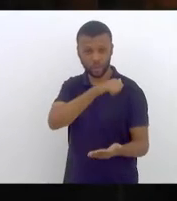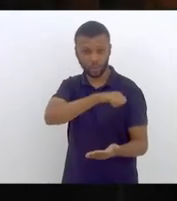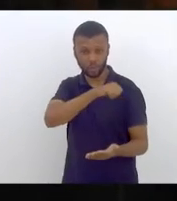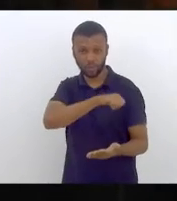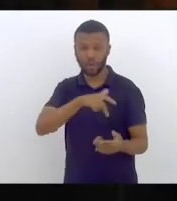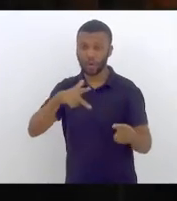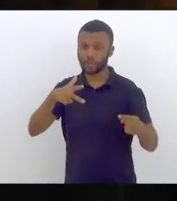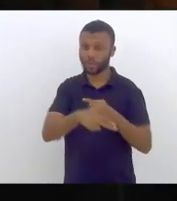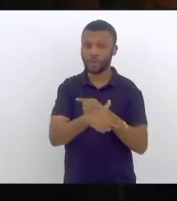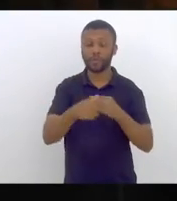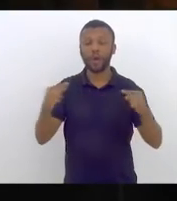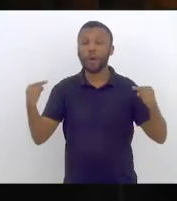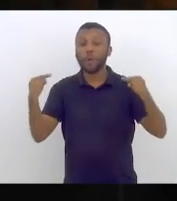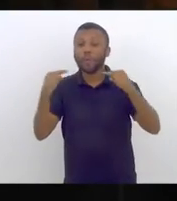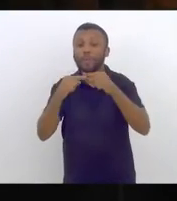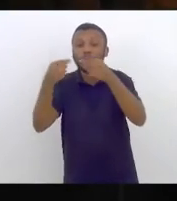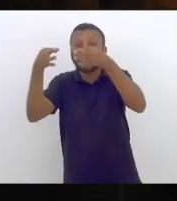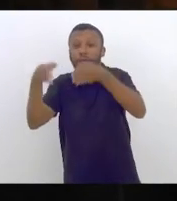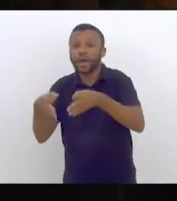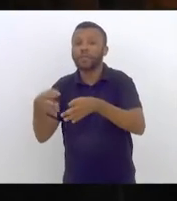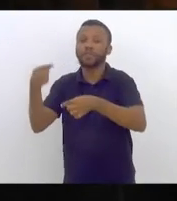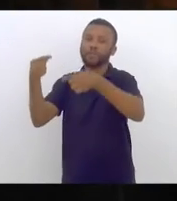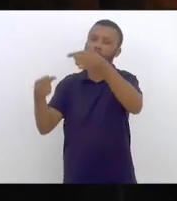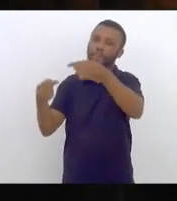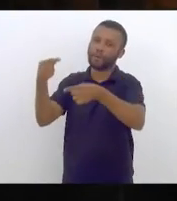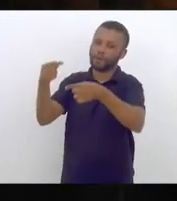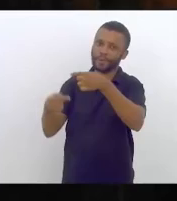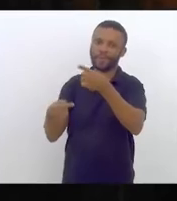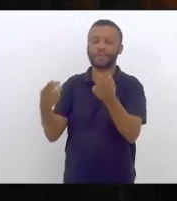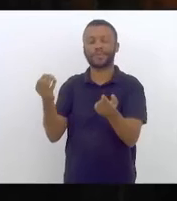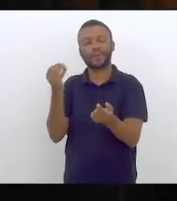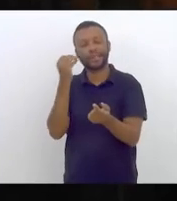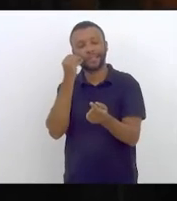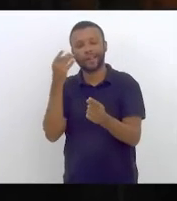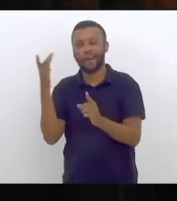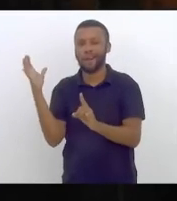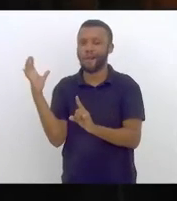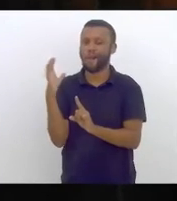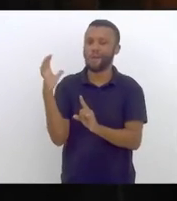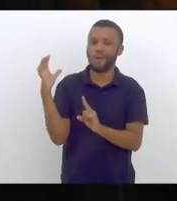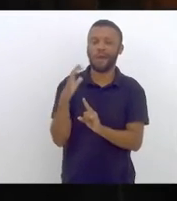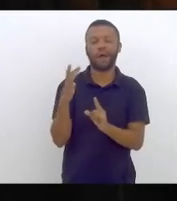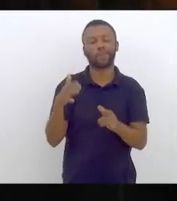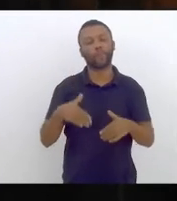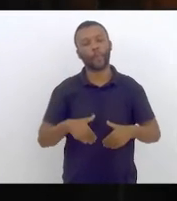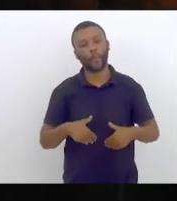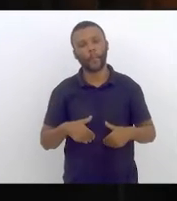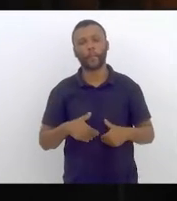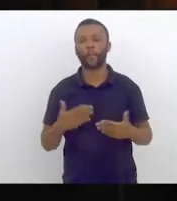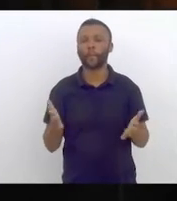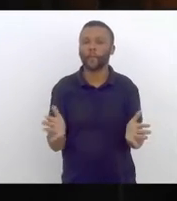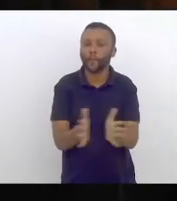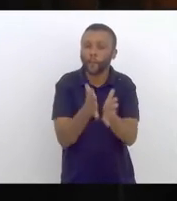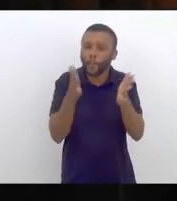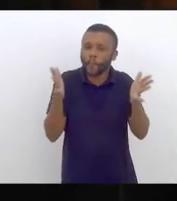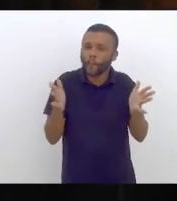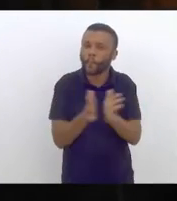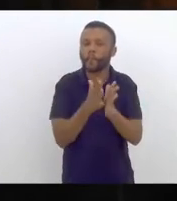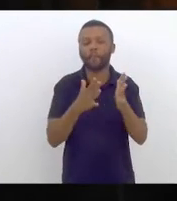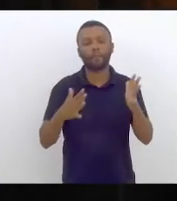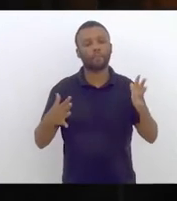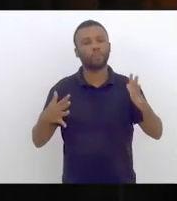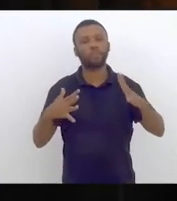a ver diretamente com a política de manutenção da fome, da miséria e da pobreza. Porque hoje,